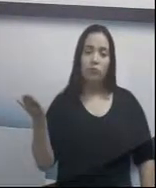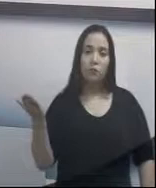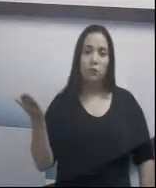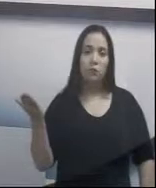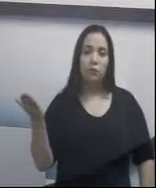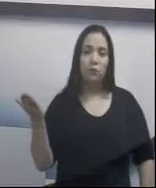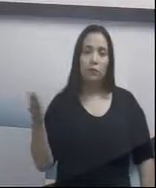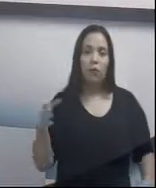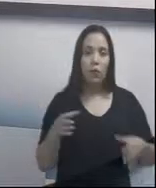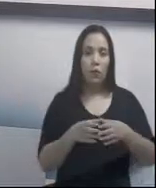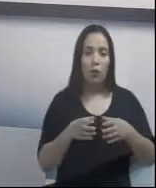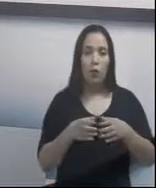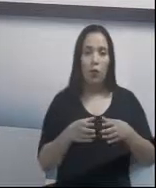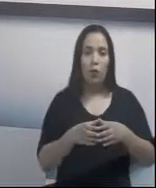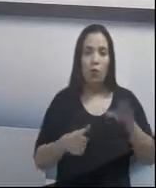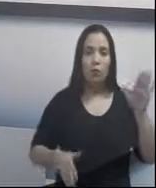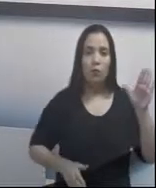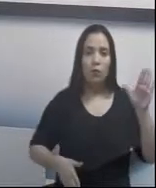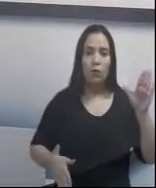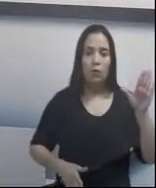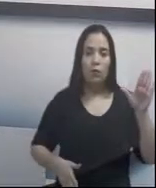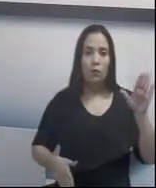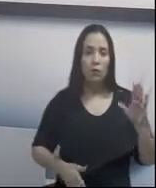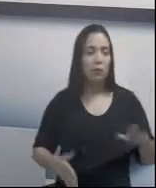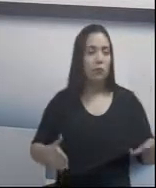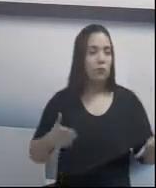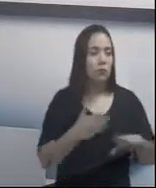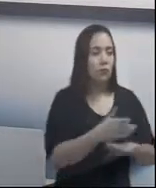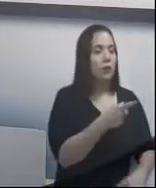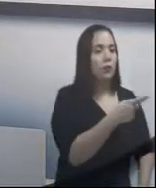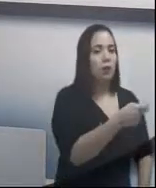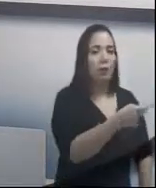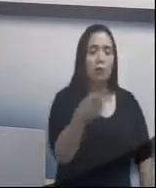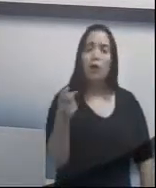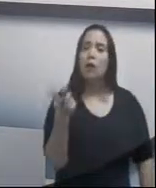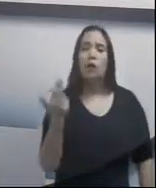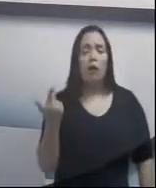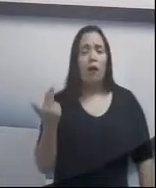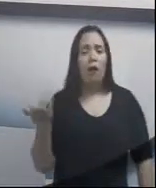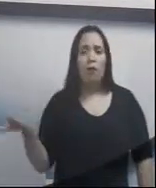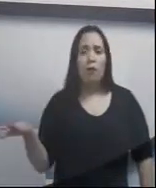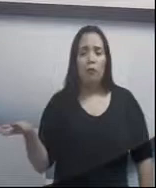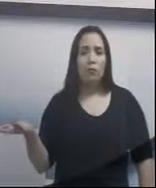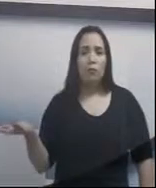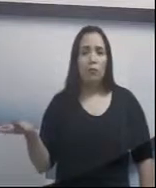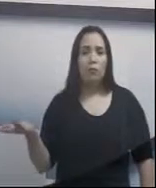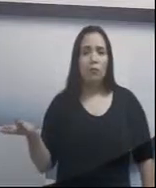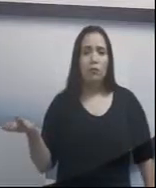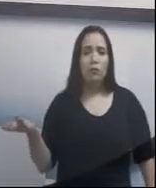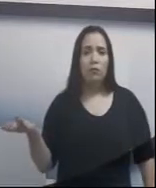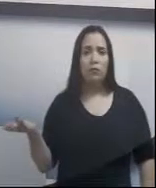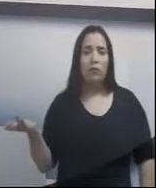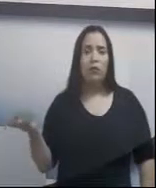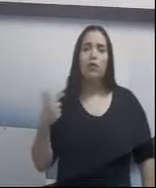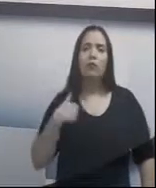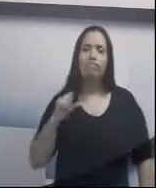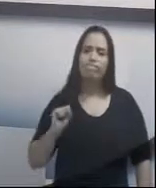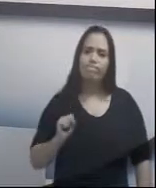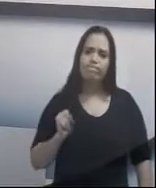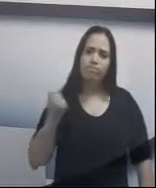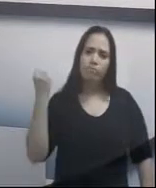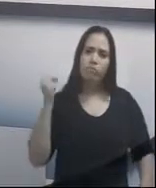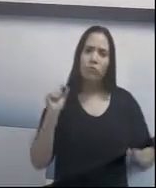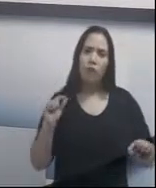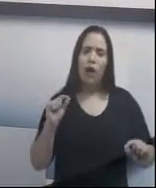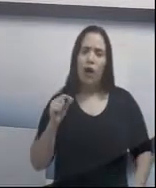vários irresponsáveis armados de fuzil também mataram aquelas pessoas. E o que me revoltou foi que